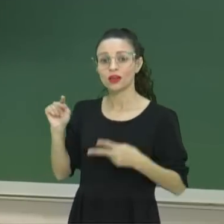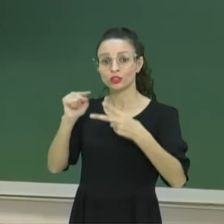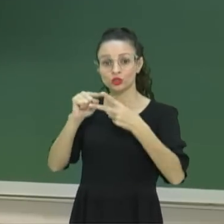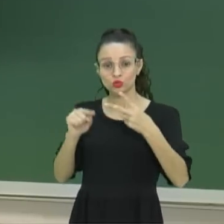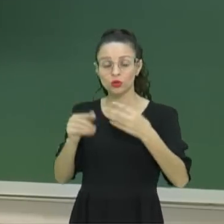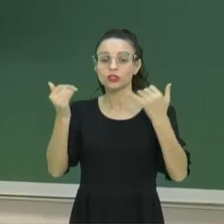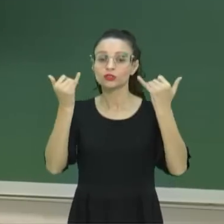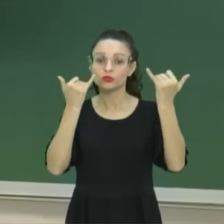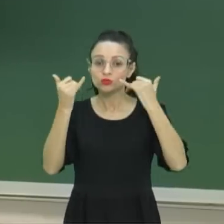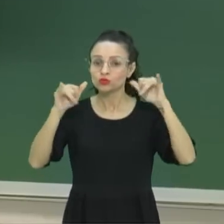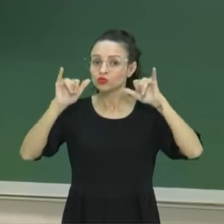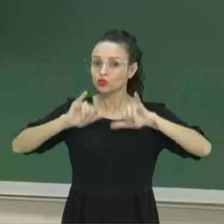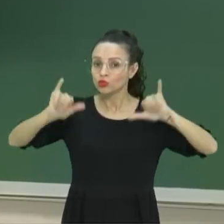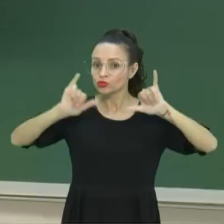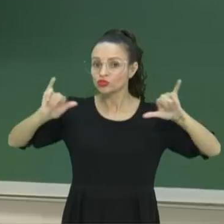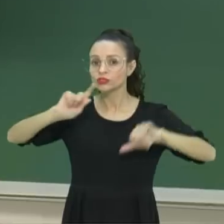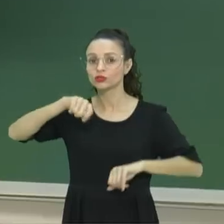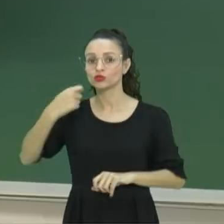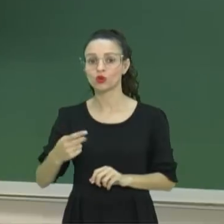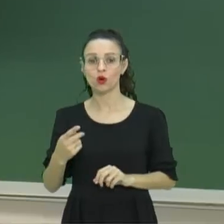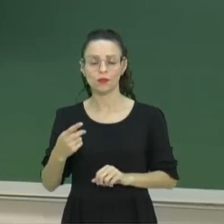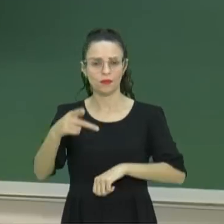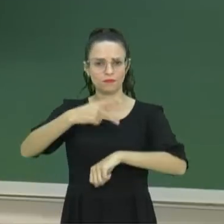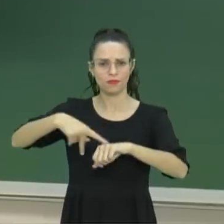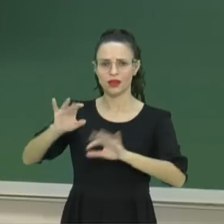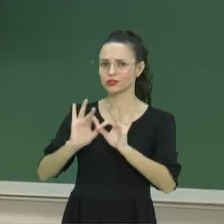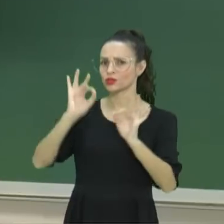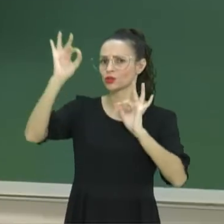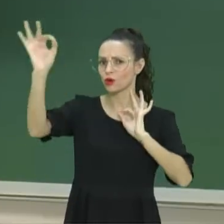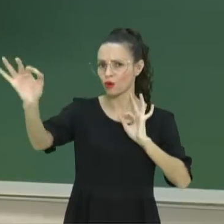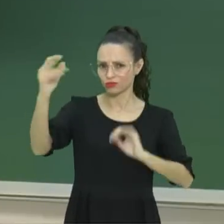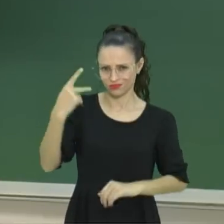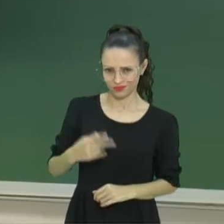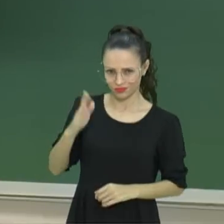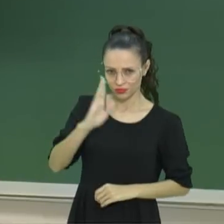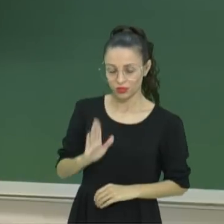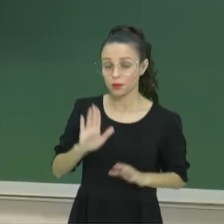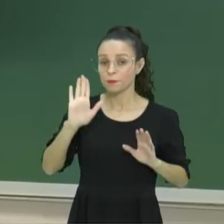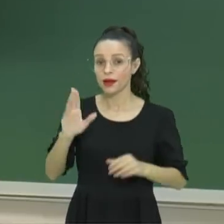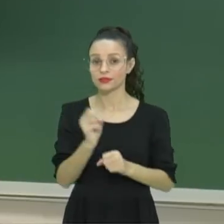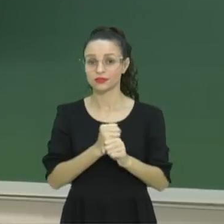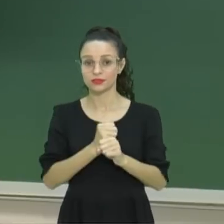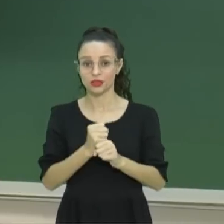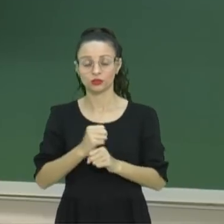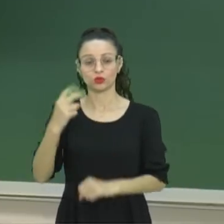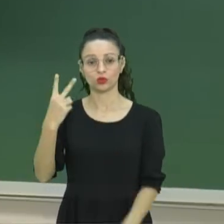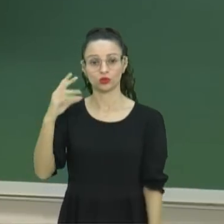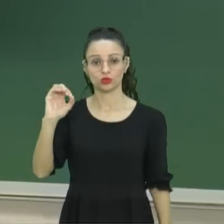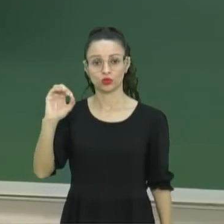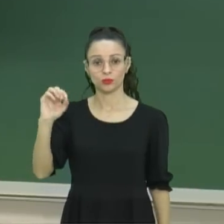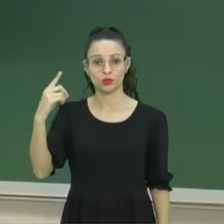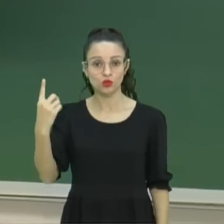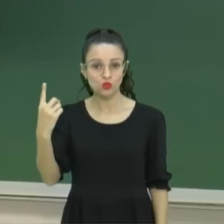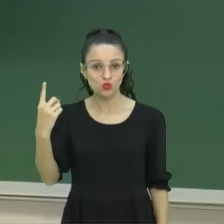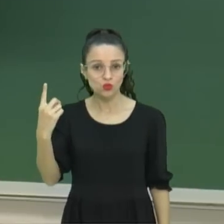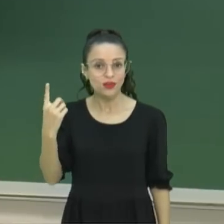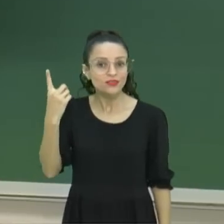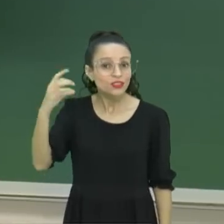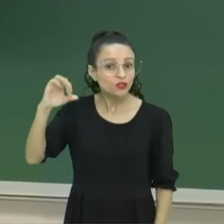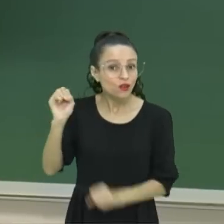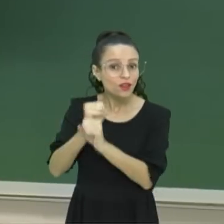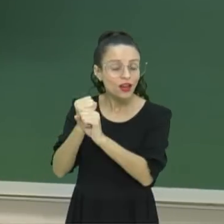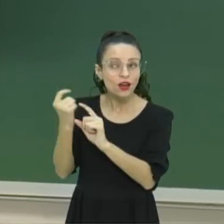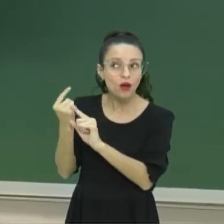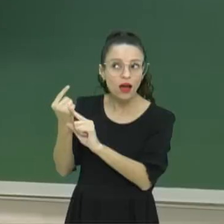notícias relacionadas a um país que está distante do Brasil, mas que em 2001, e eu estou considerando aqui 19 anos